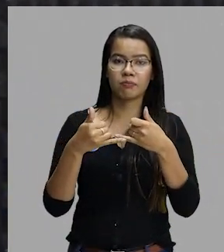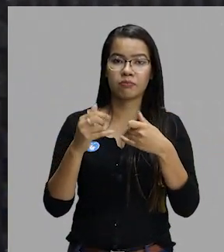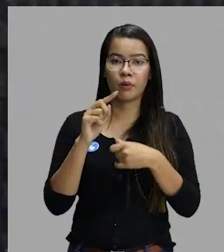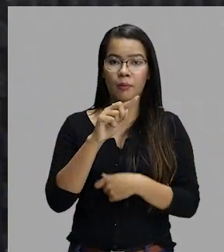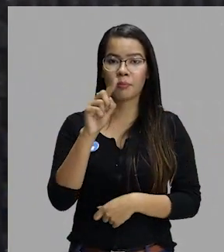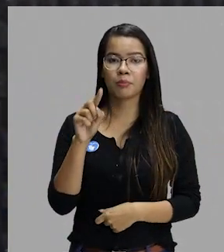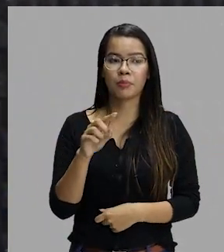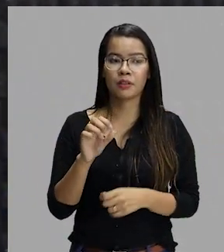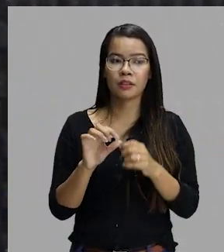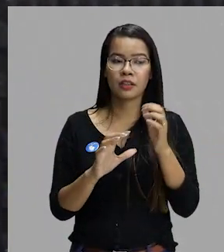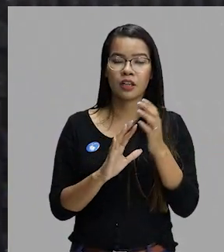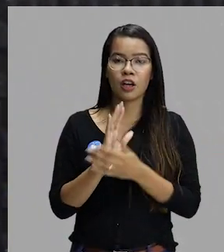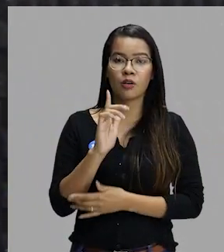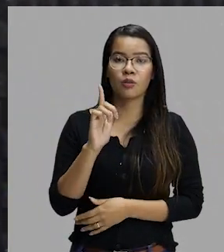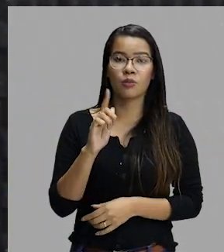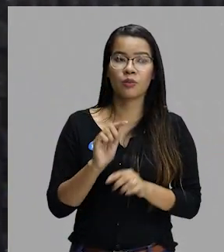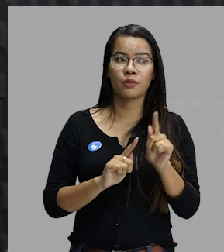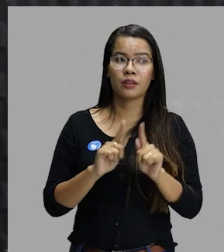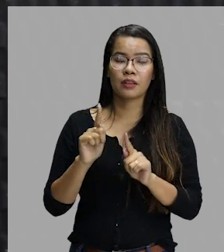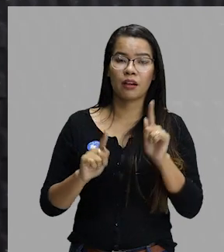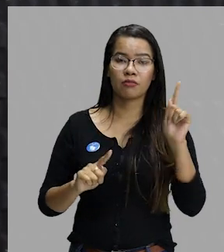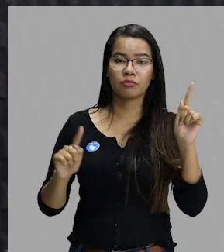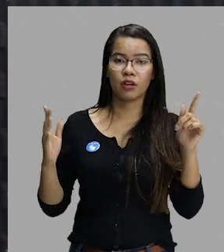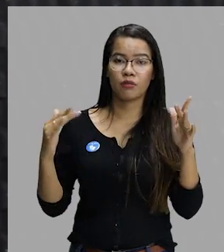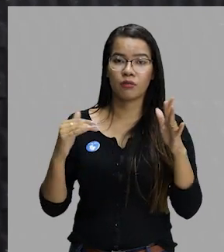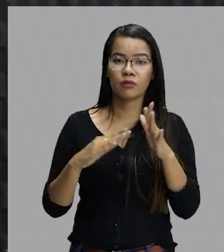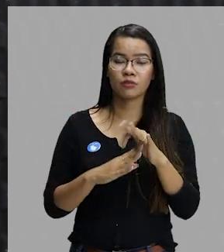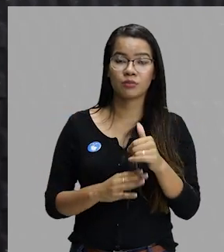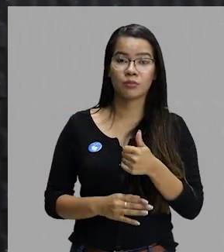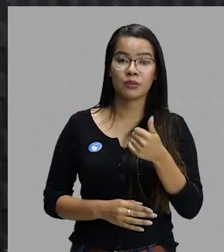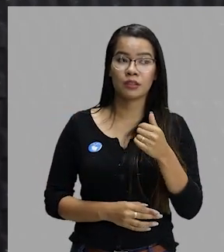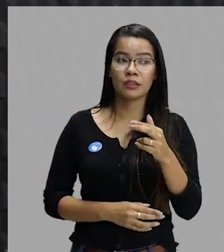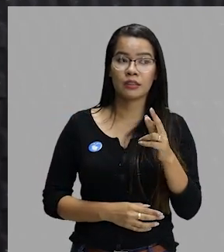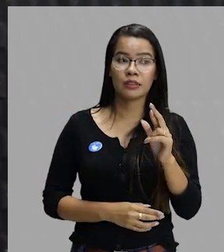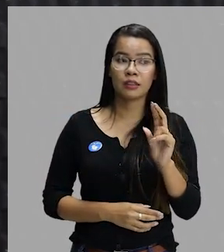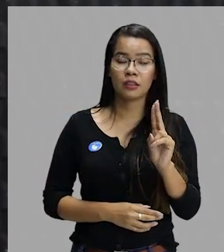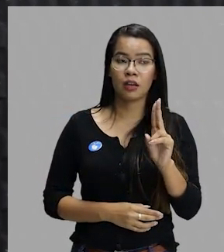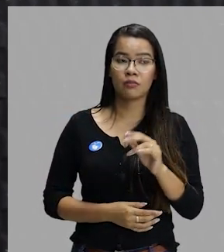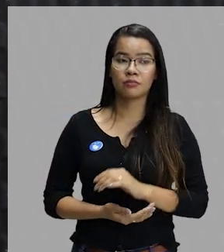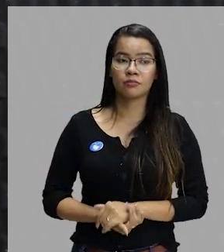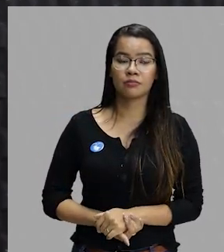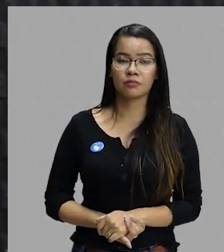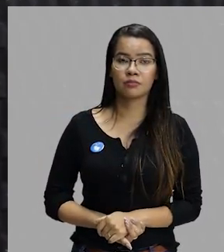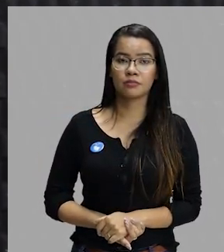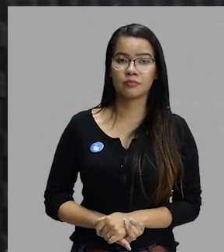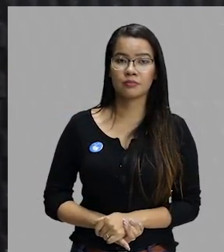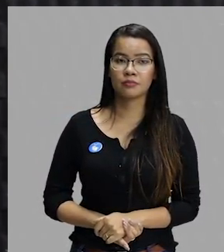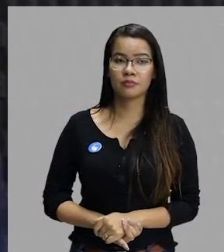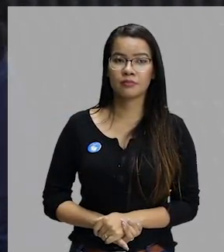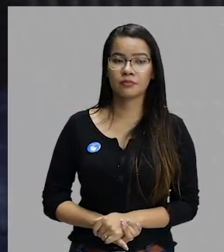para formar o gráfico da minha função do primeiro grau. Certo? Olha só, turminha.